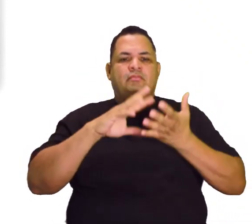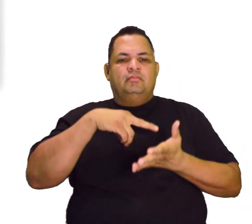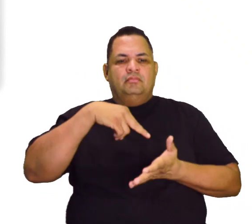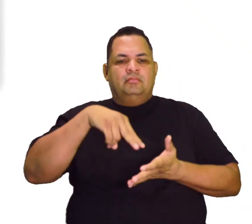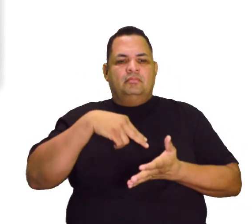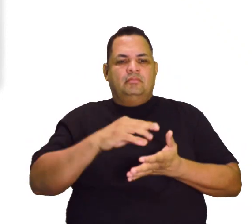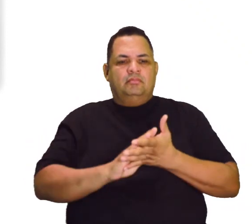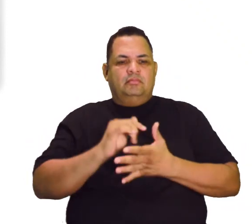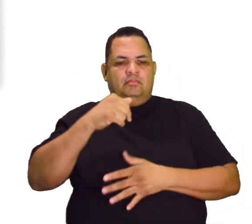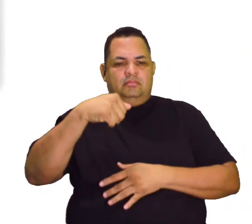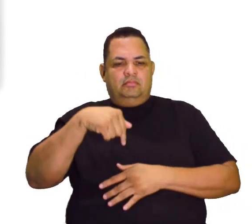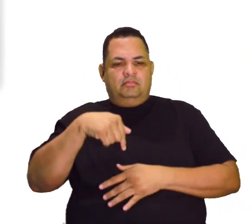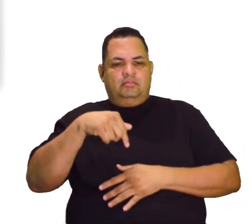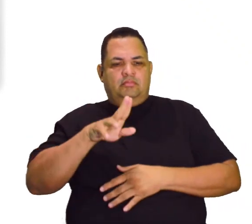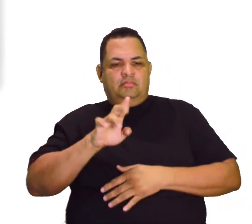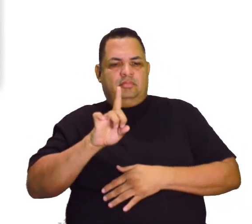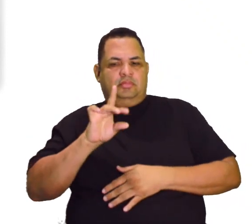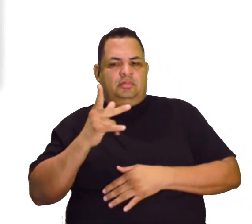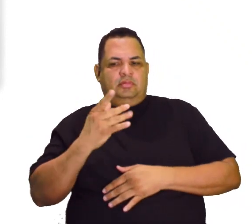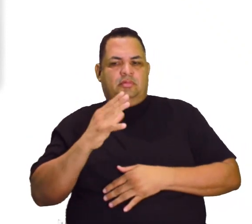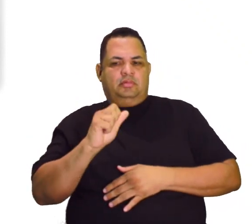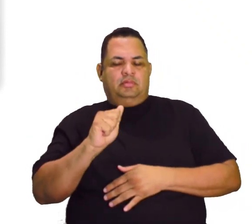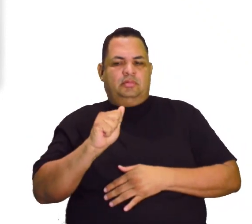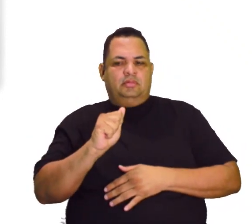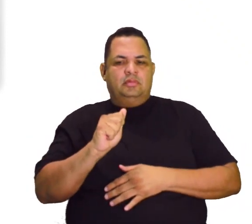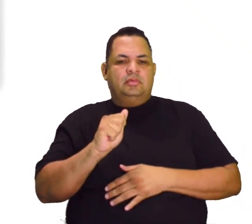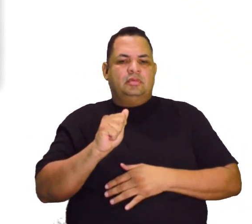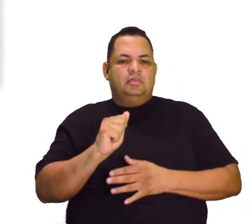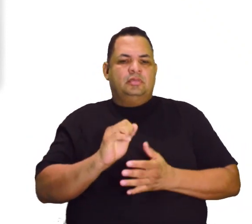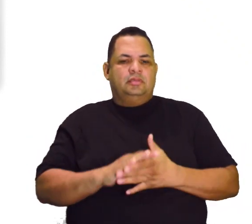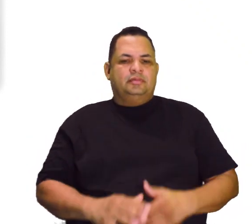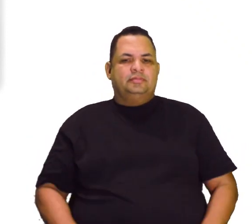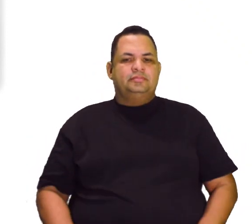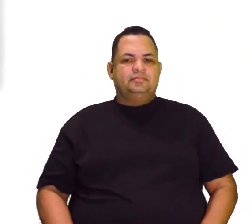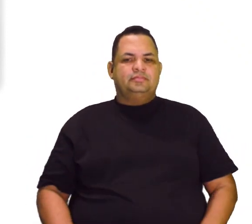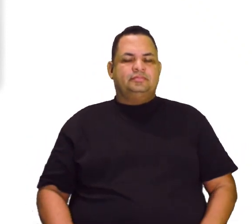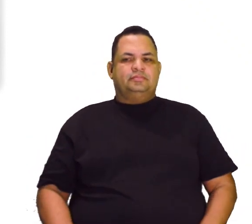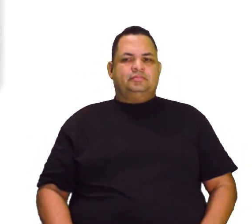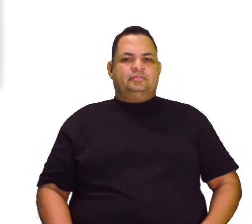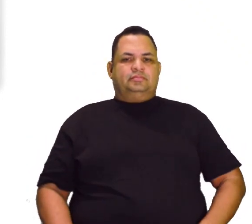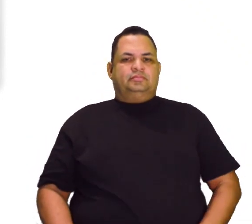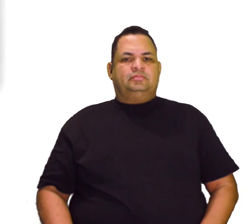dança. Aí tem como dança e música a quadrilha.